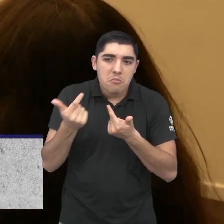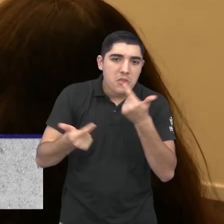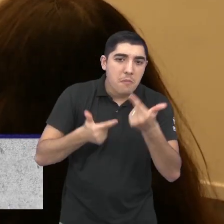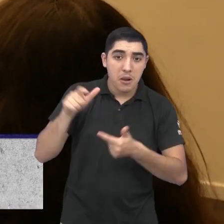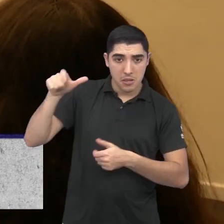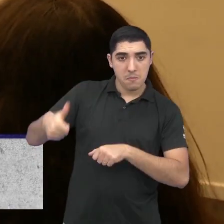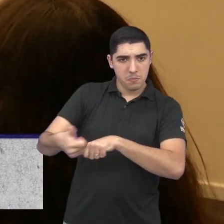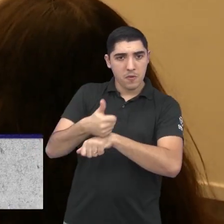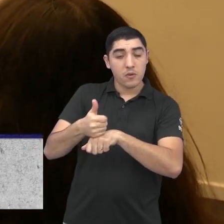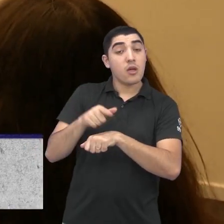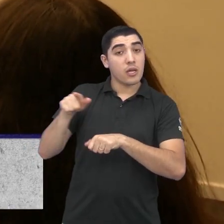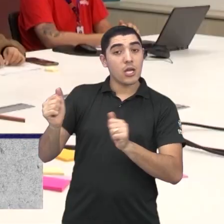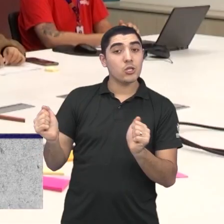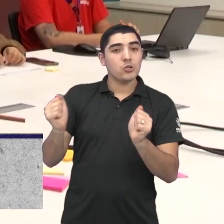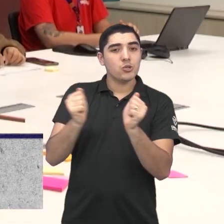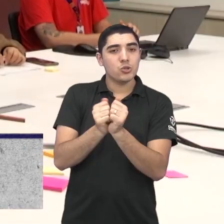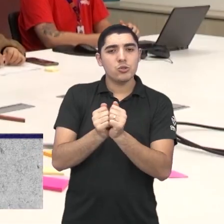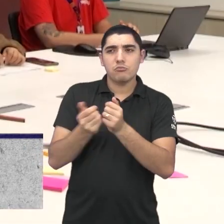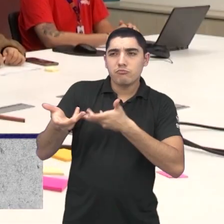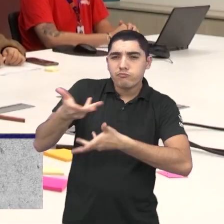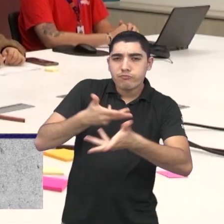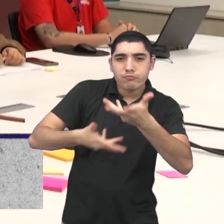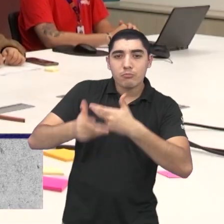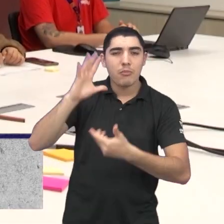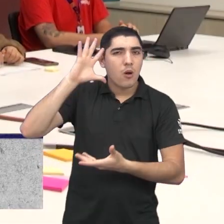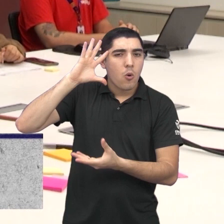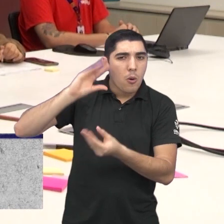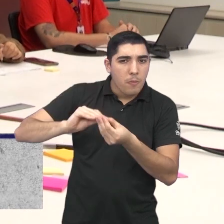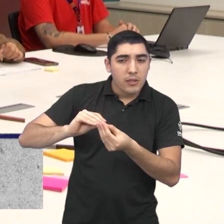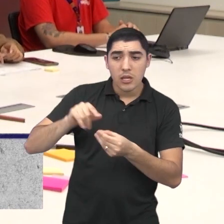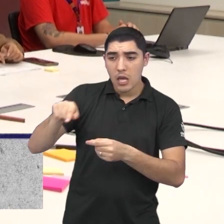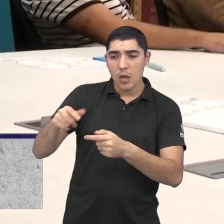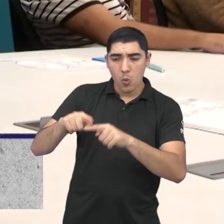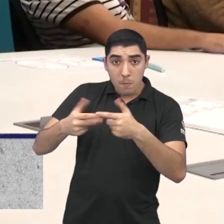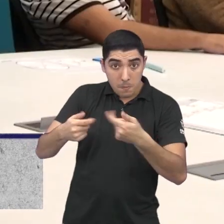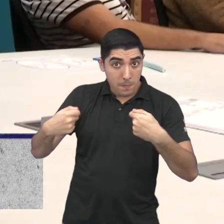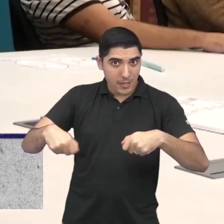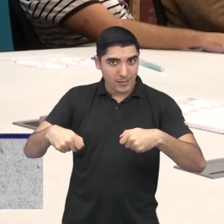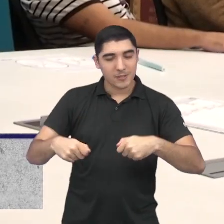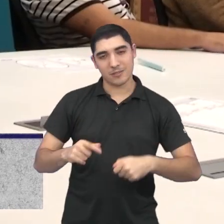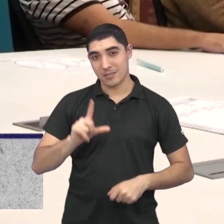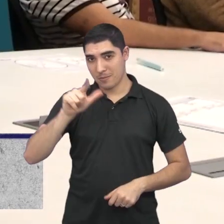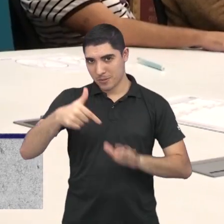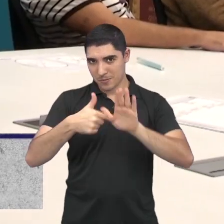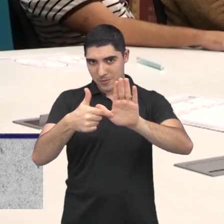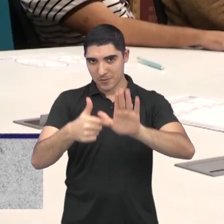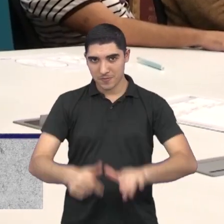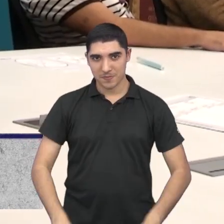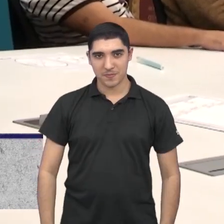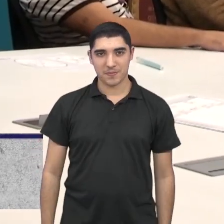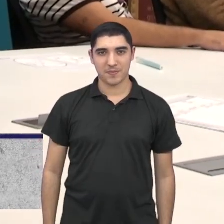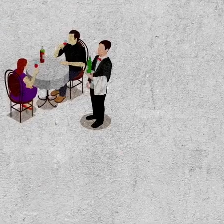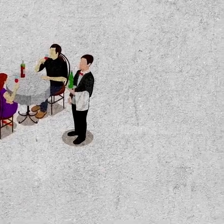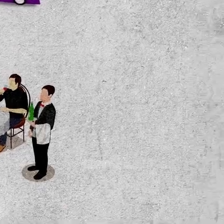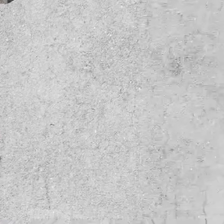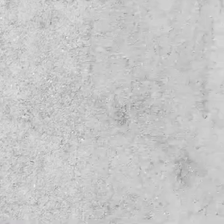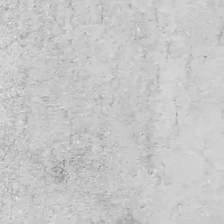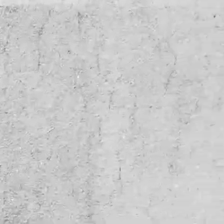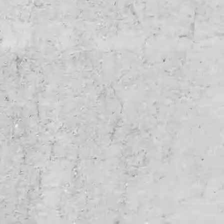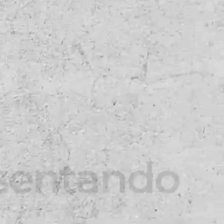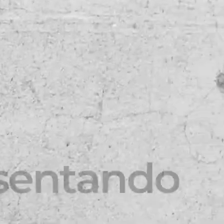de trabalho de um UX designer e participou de uma dinâmica para entender as necessidades de um produto. É daqui a pouco.